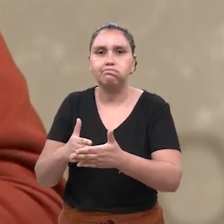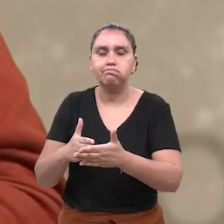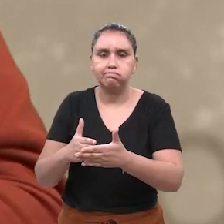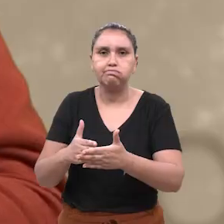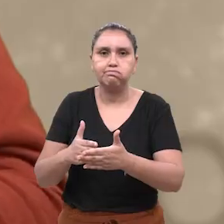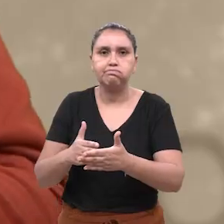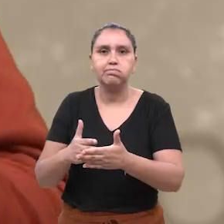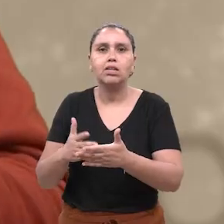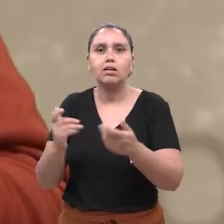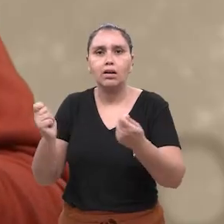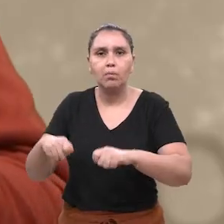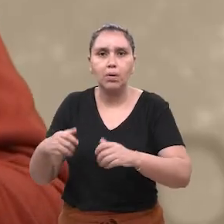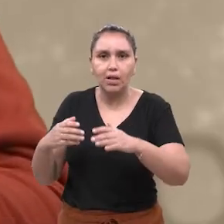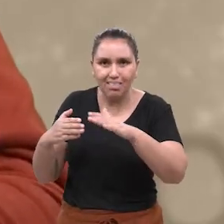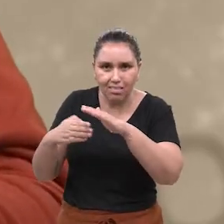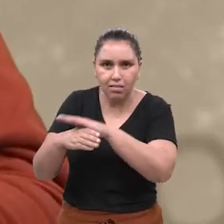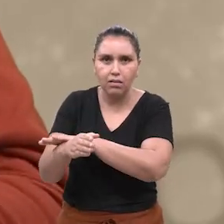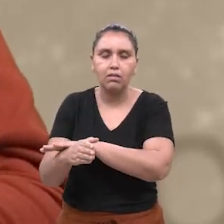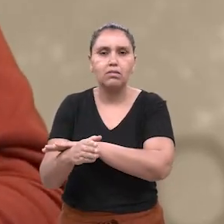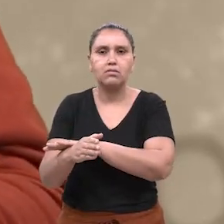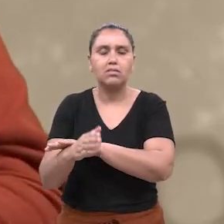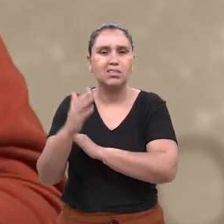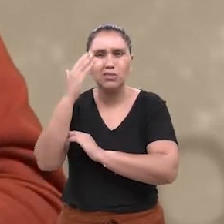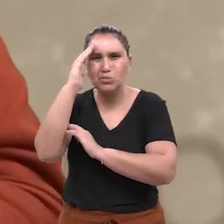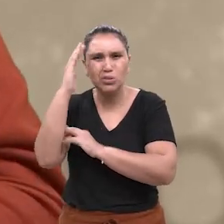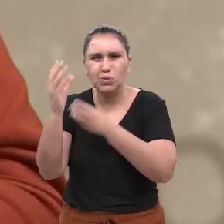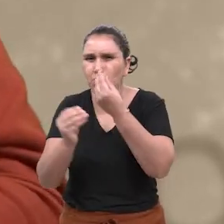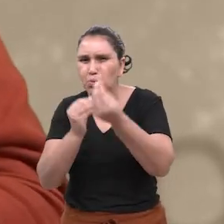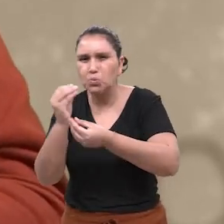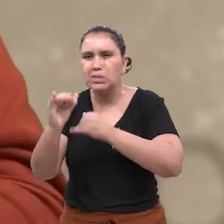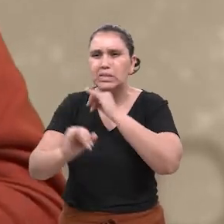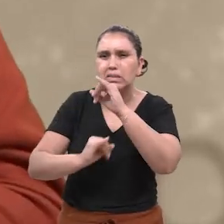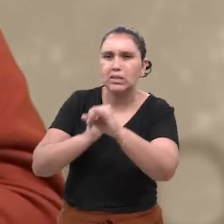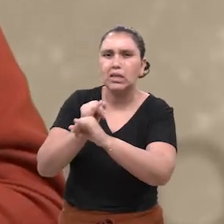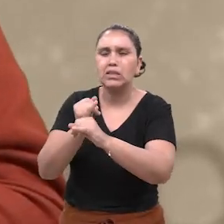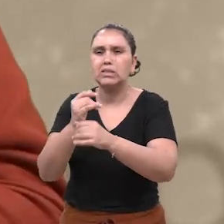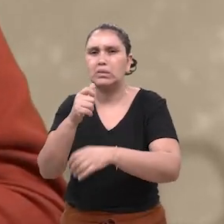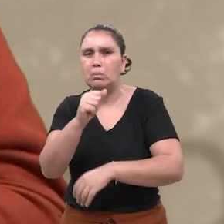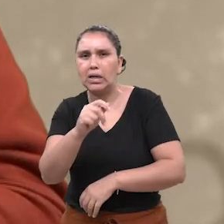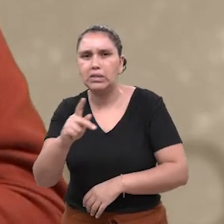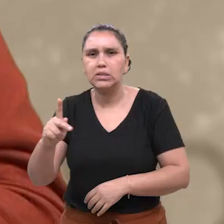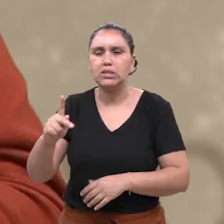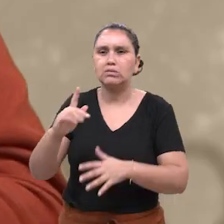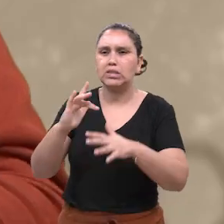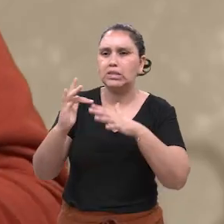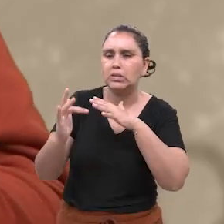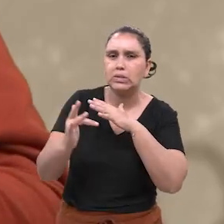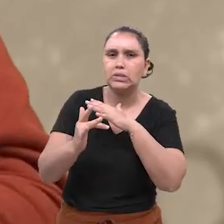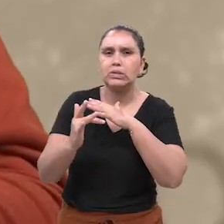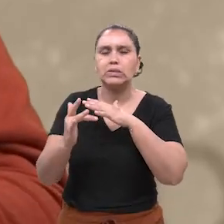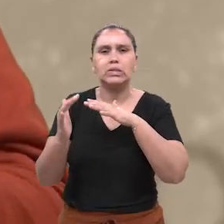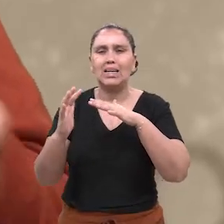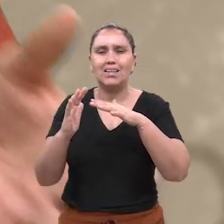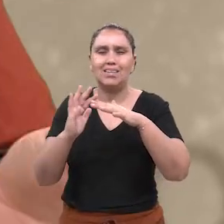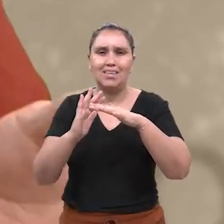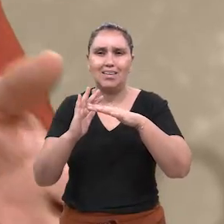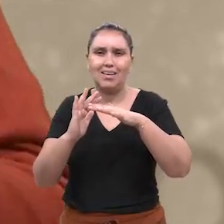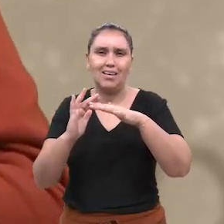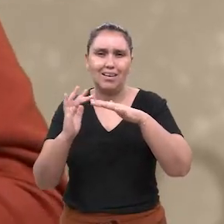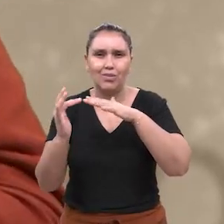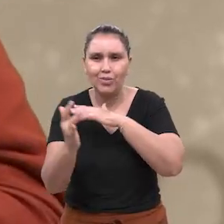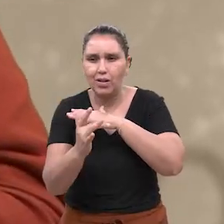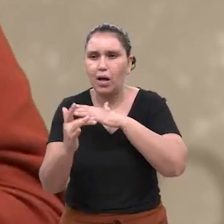auxílio emergencial, quem não entendia como funcionava as redes sociais para